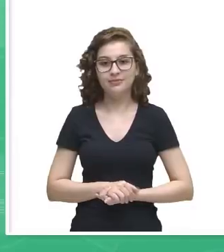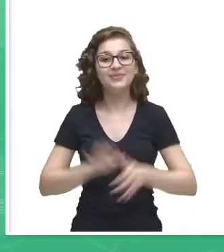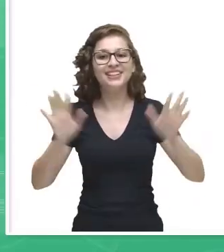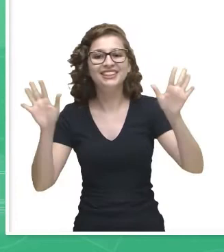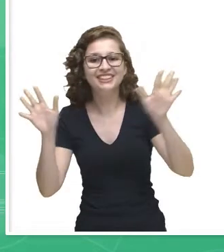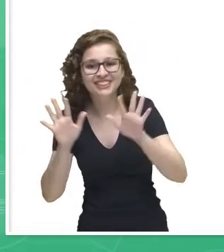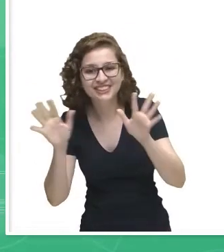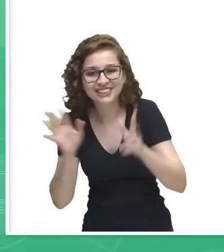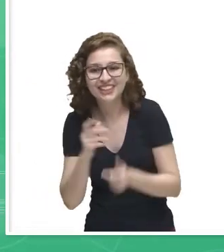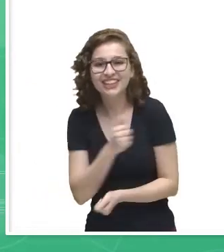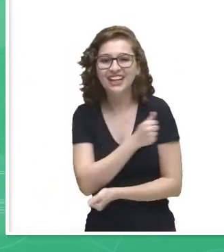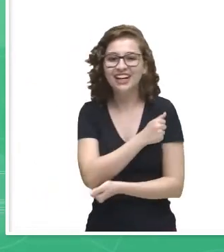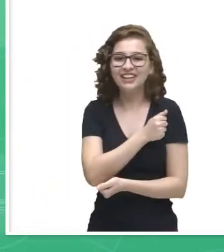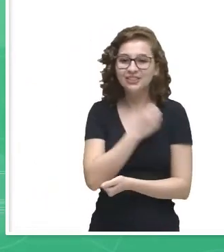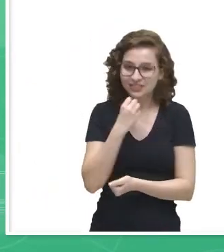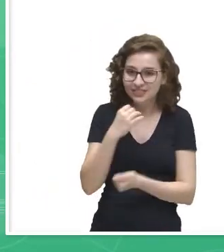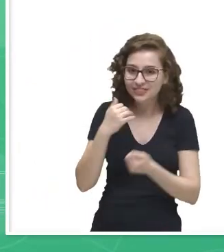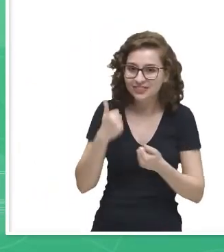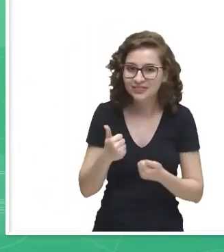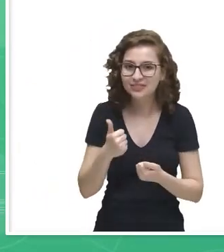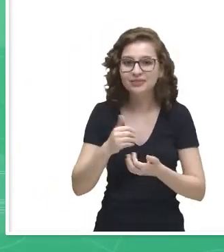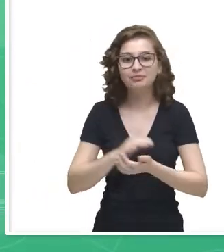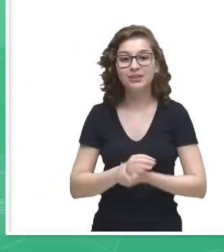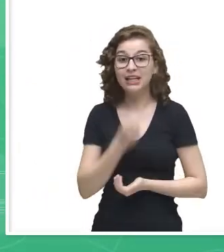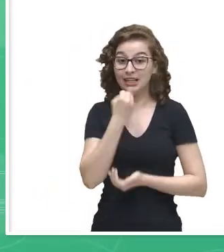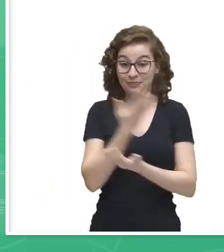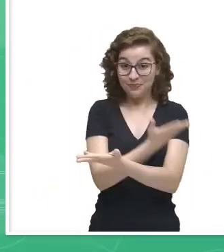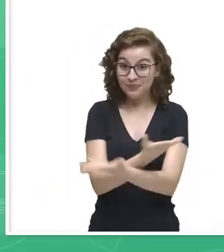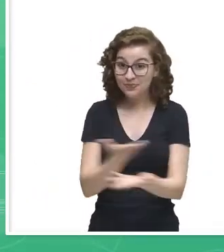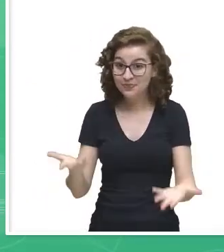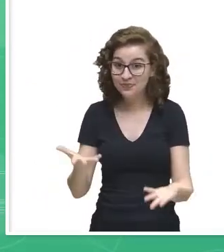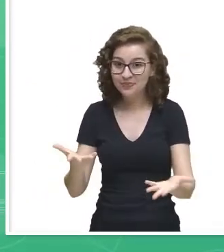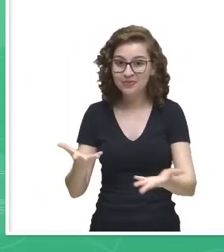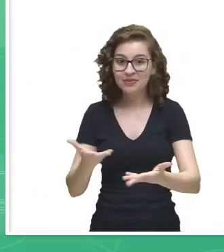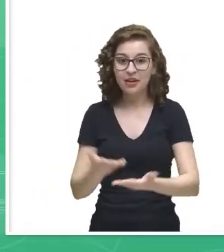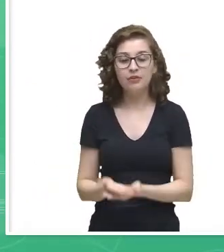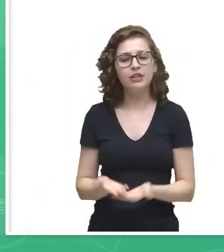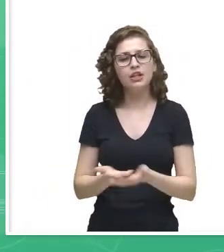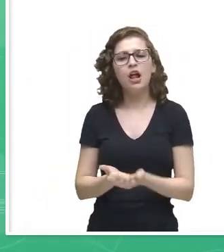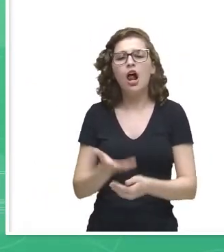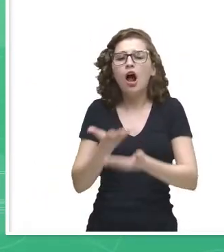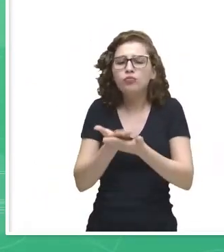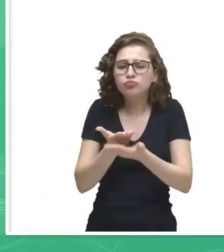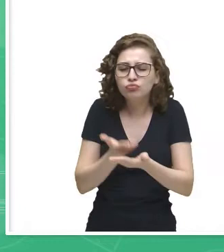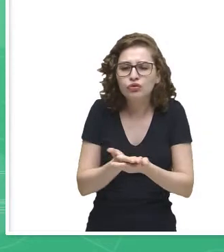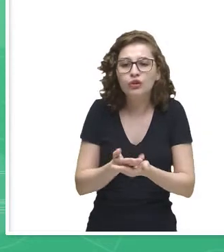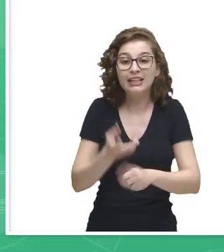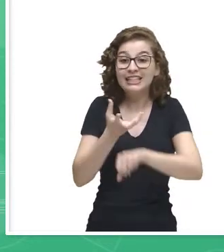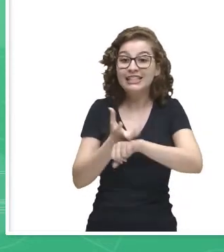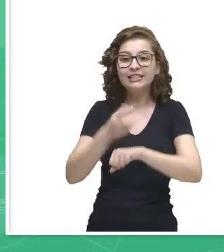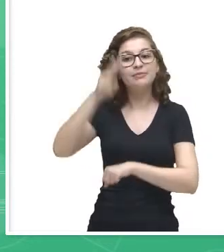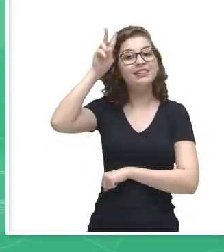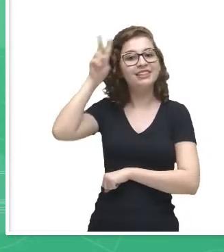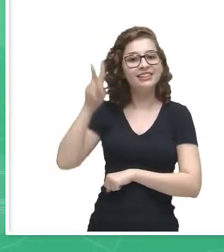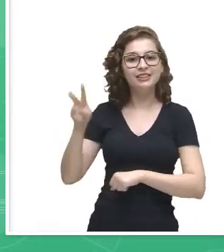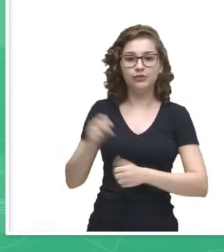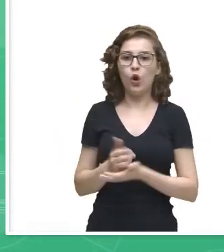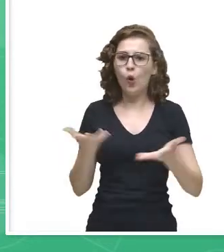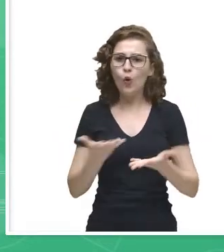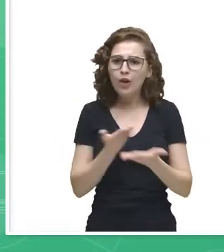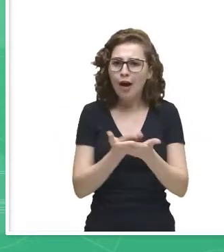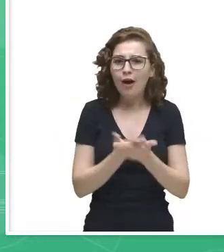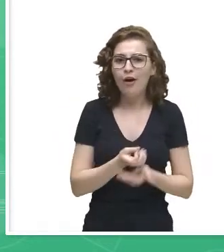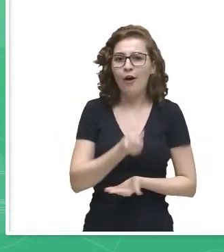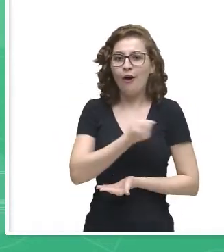alunos, olá colegas professores, sejam bem-vindos a mais uma aula de História. Hoje a nossa aula 81, a gente